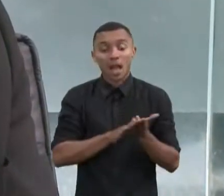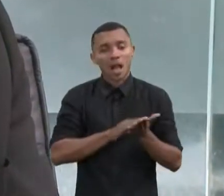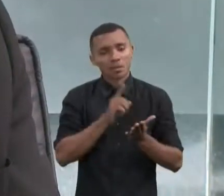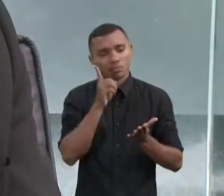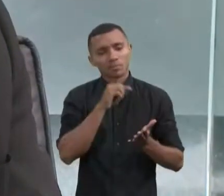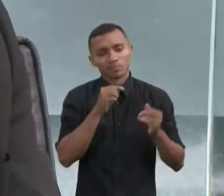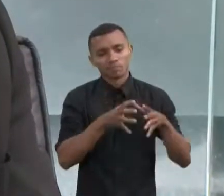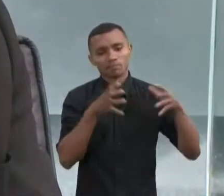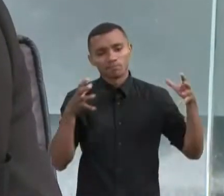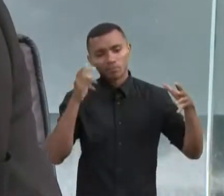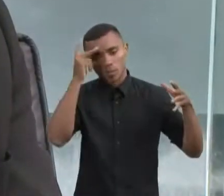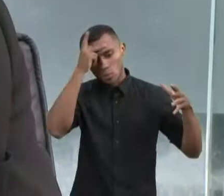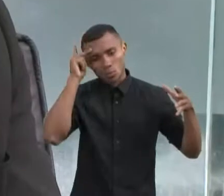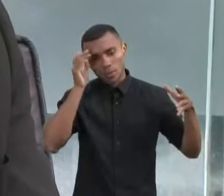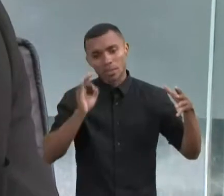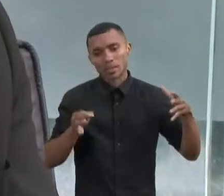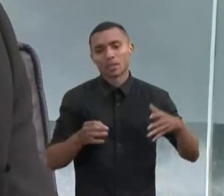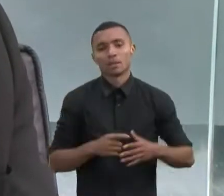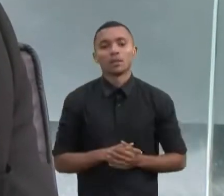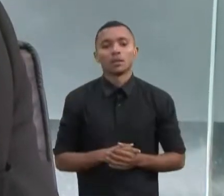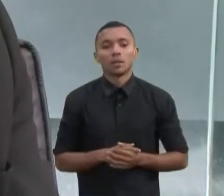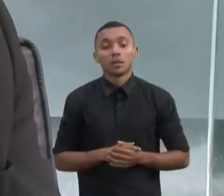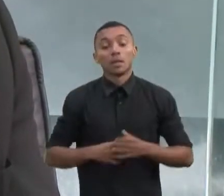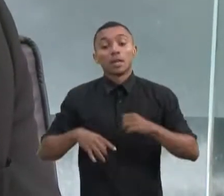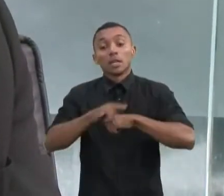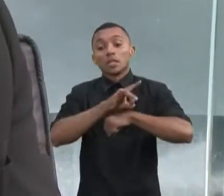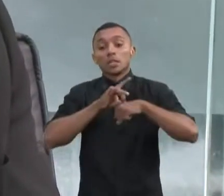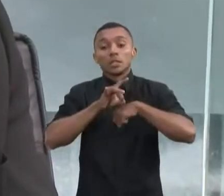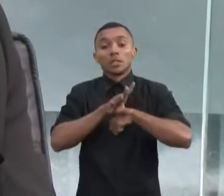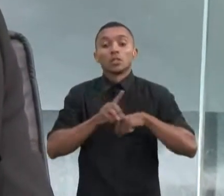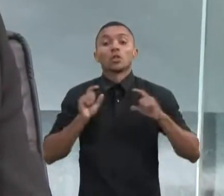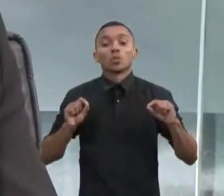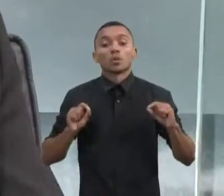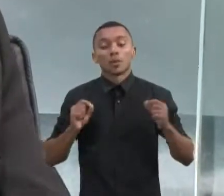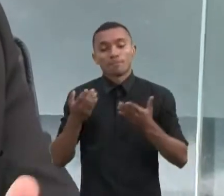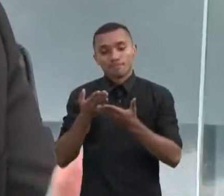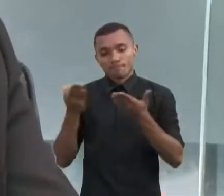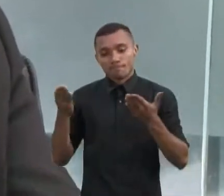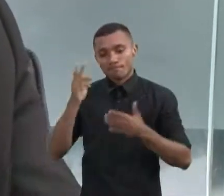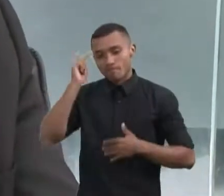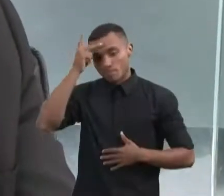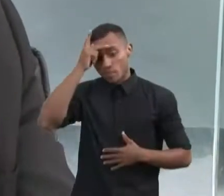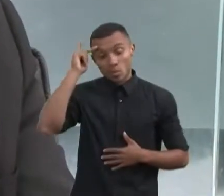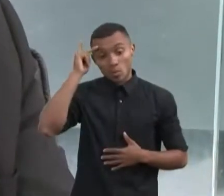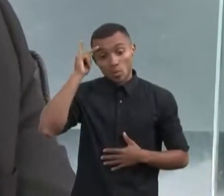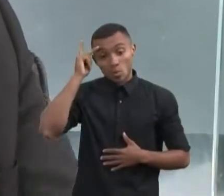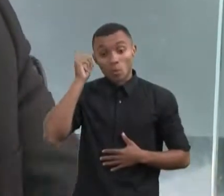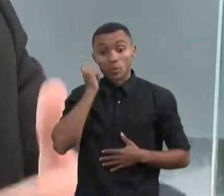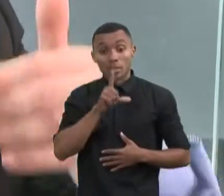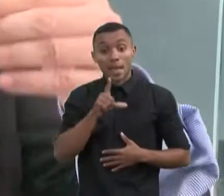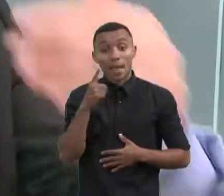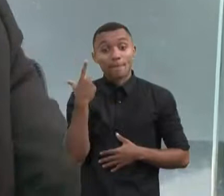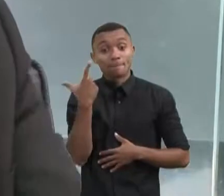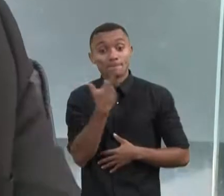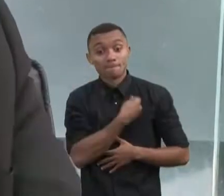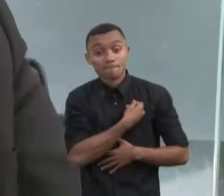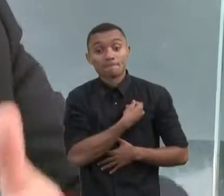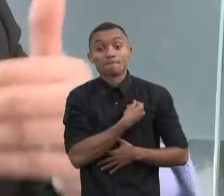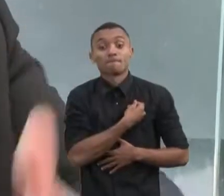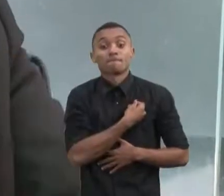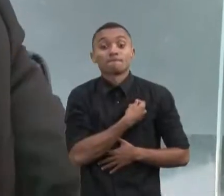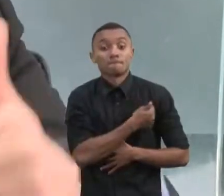gente, Então, a recomendação nossa é que as pessoas que podem tomar, tomem a sua